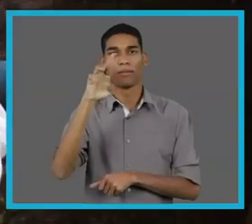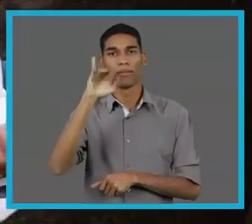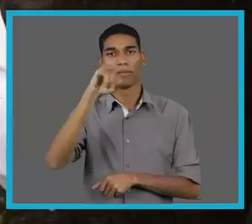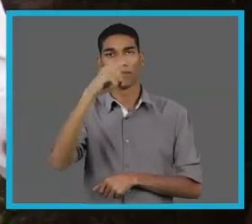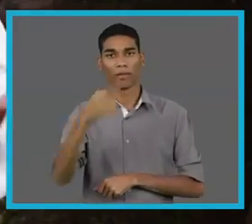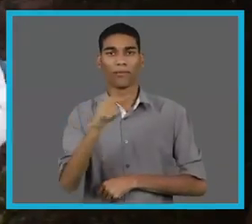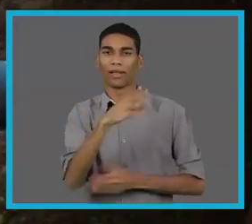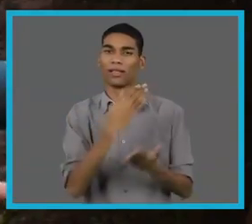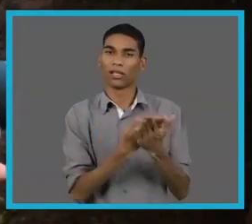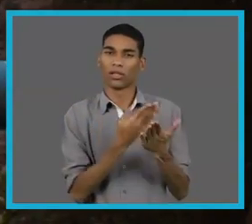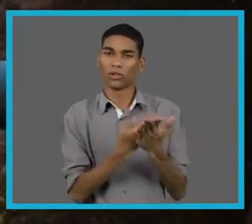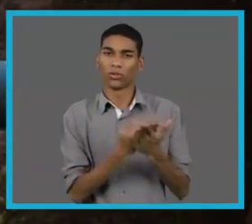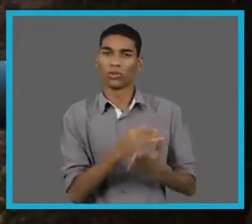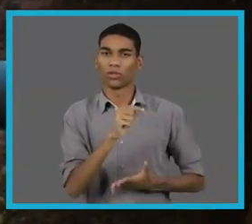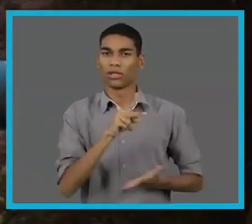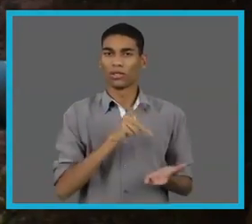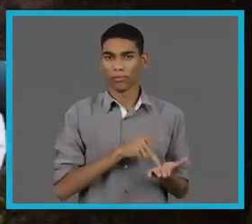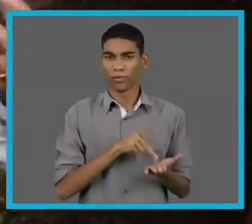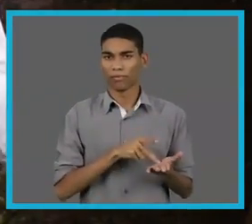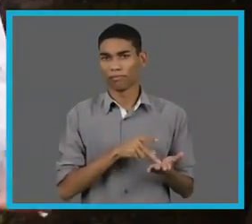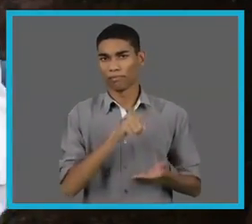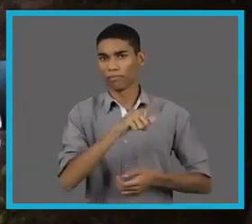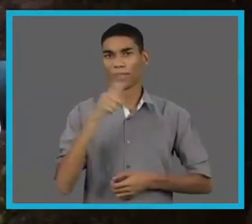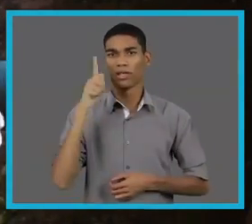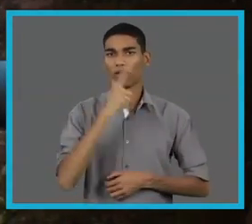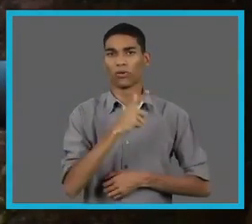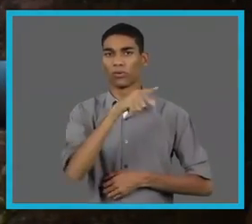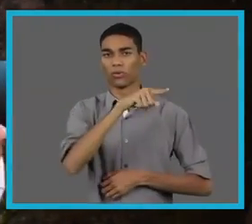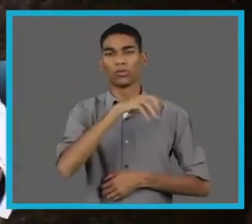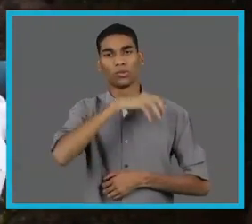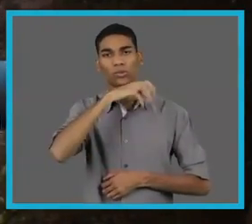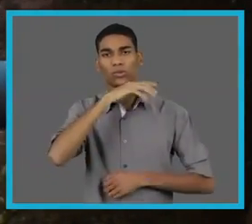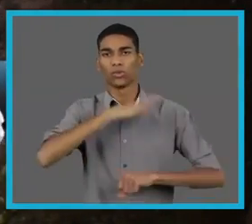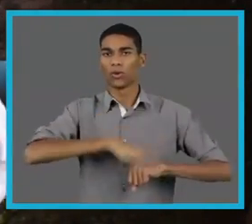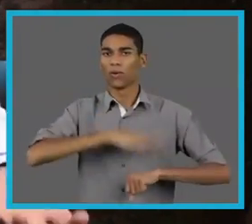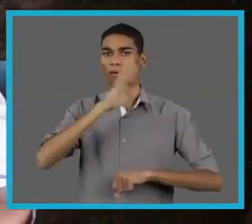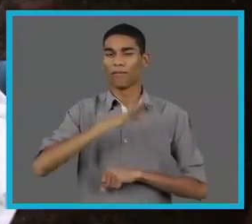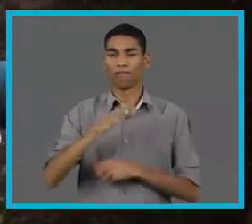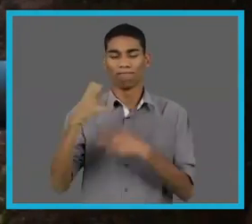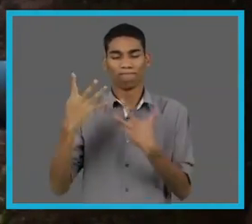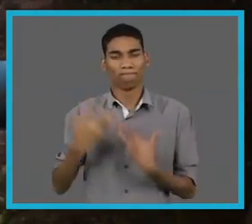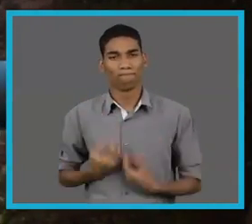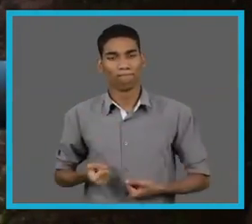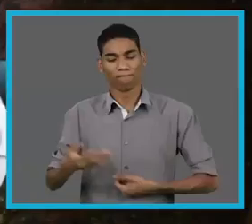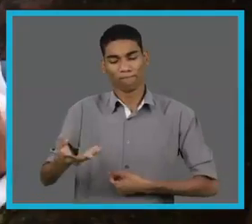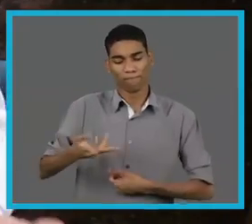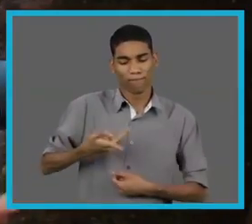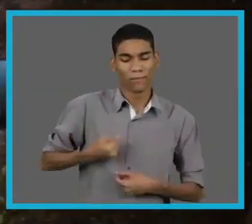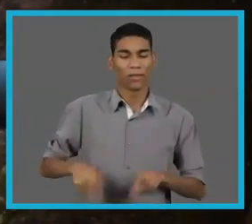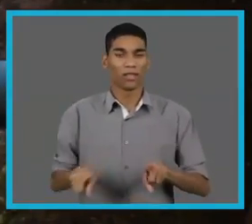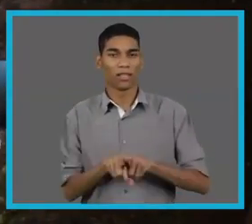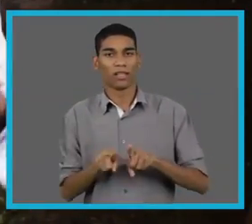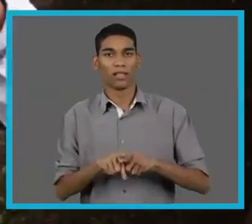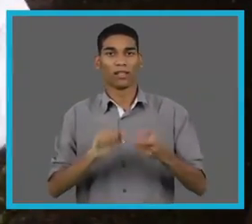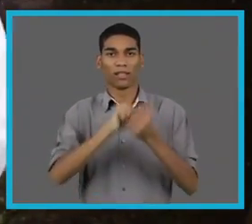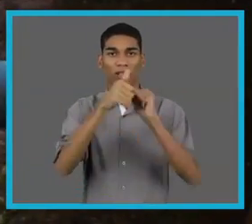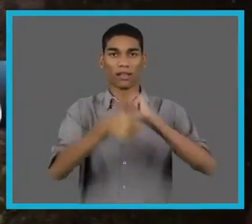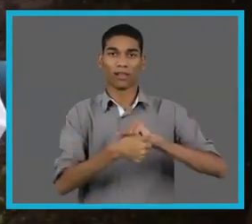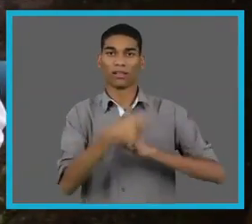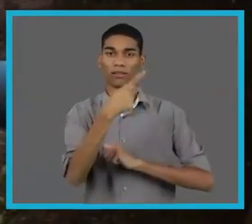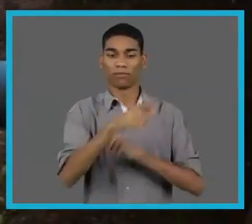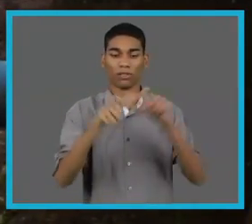embrião. Então ele está estudando essa realidade para que ele tenha os animais com mais aptidão, com mais produtividade